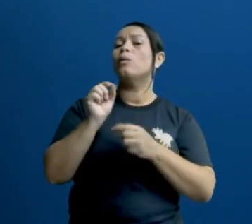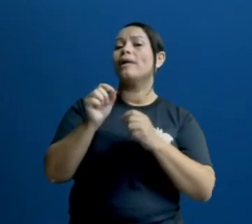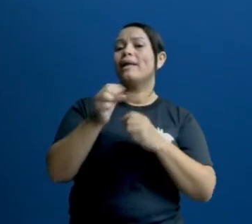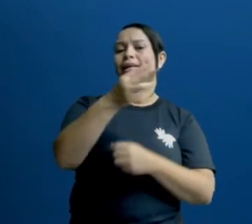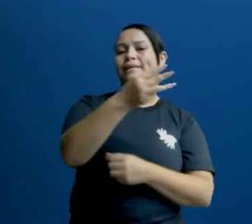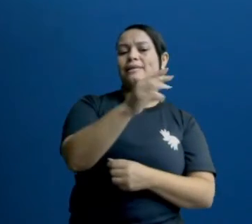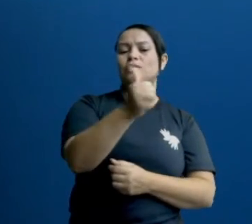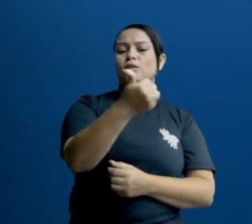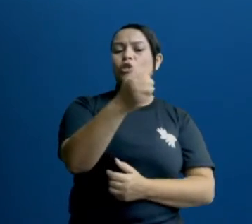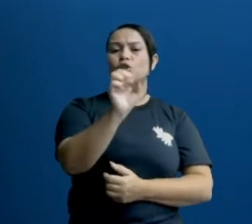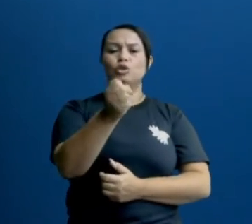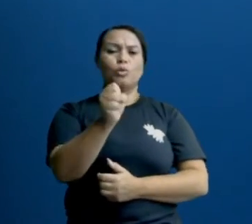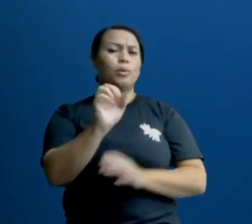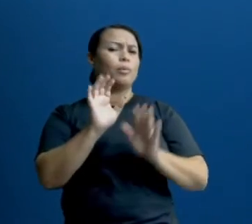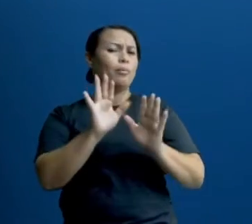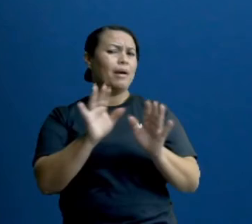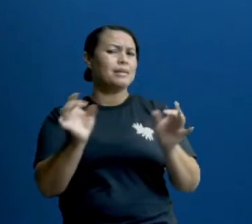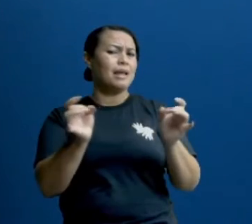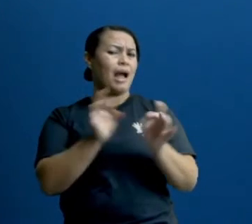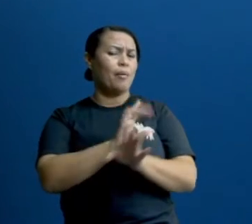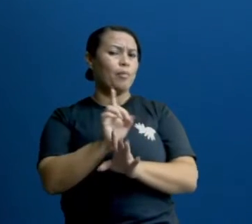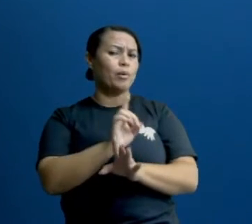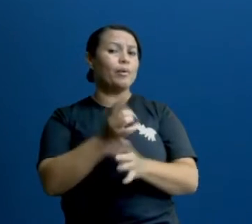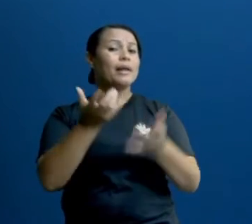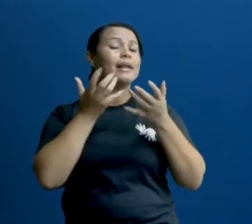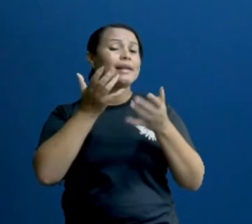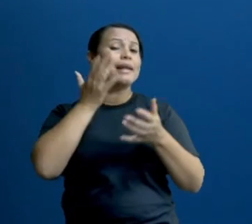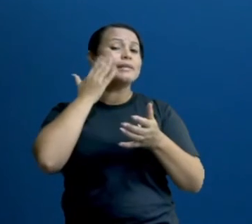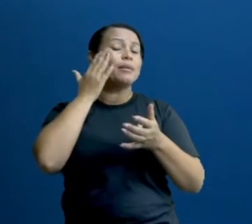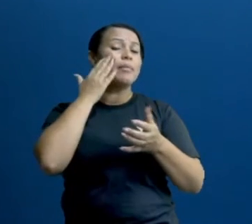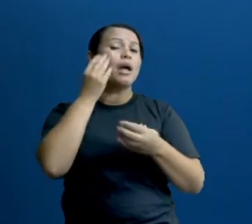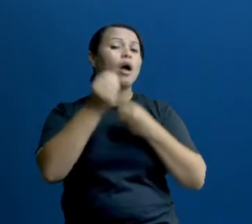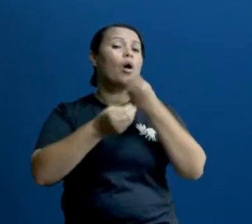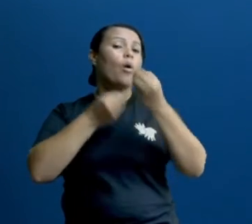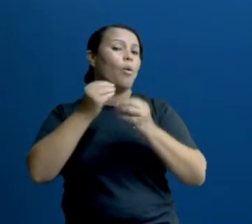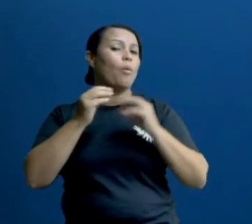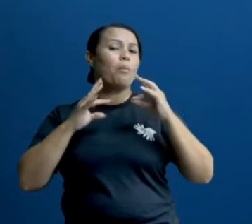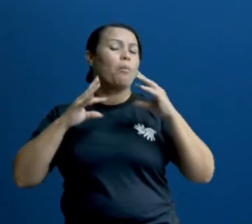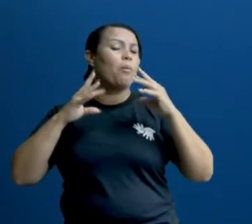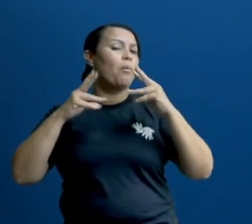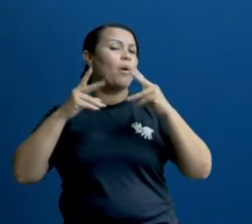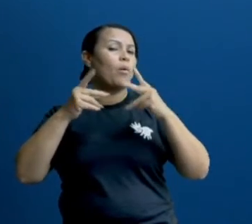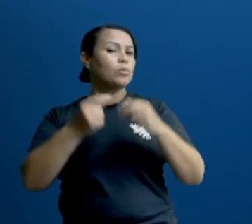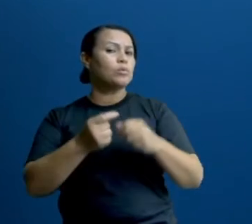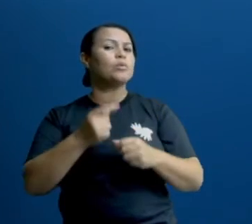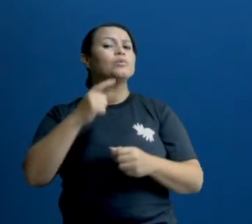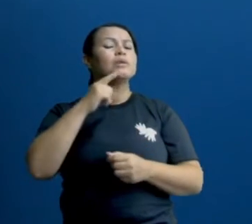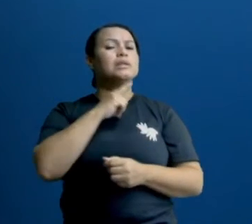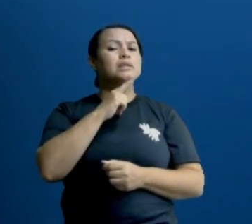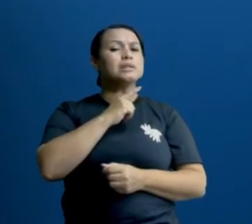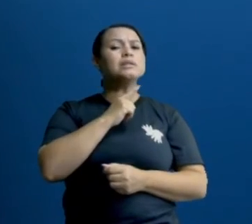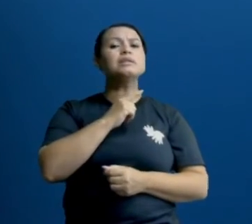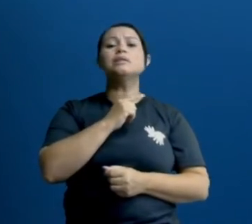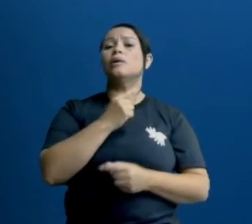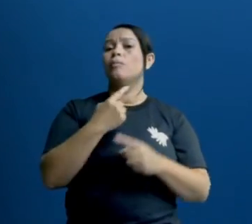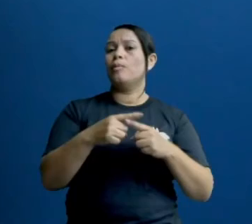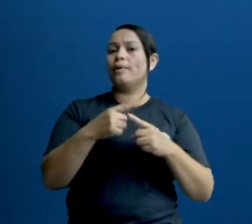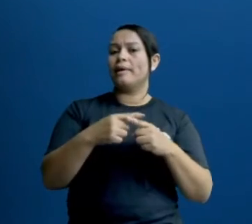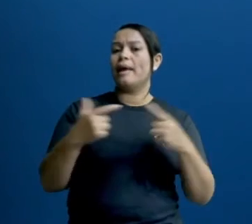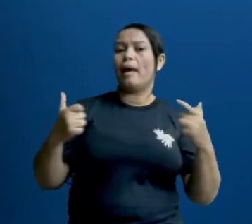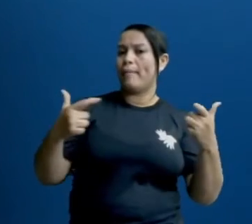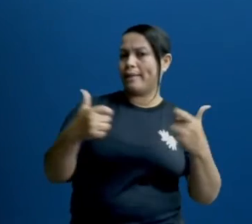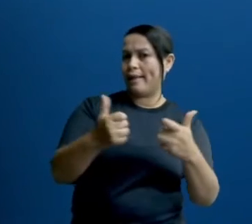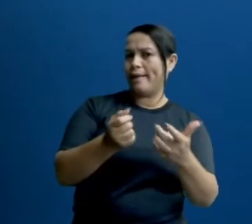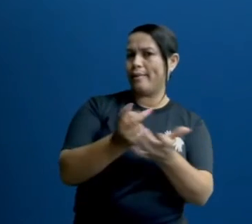armas. Ó, mas não acabou por aí. Ele quer saber ao todo quantas armas eles ficaram. A batalha ainda